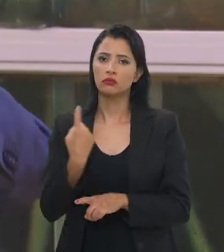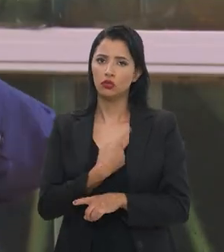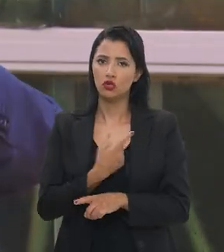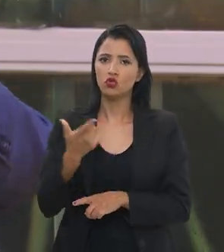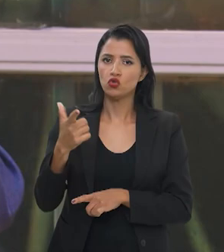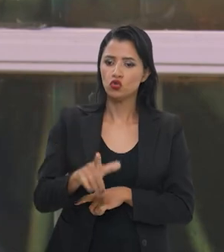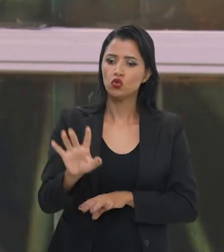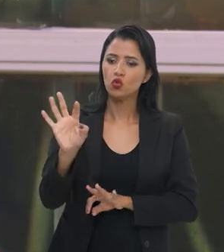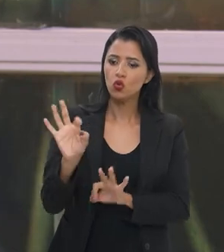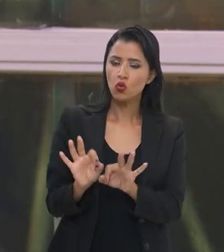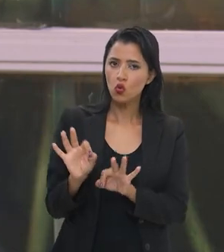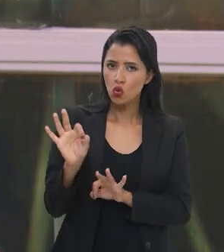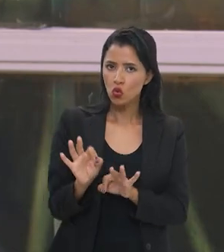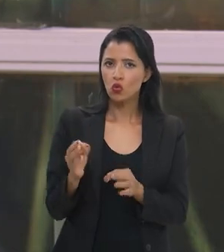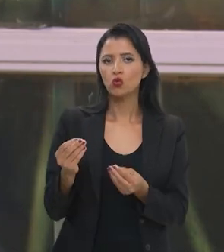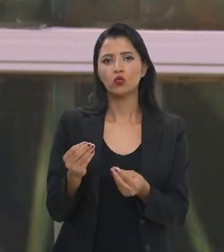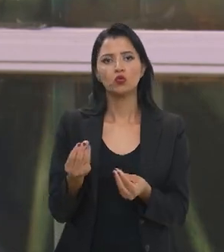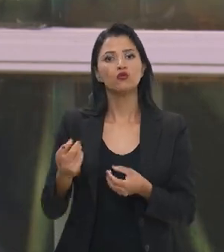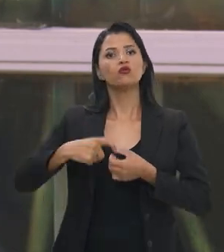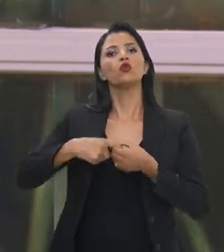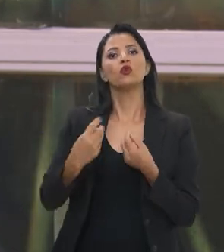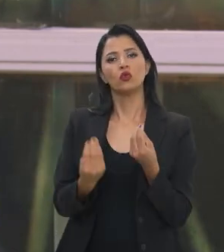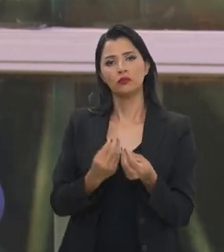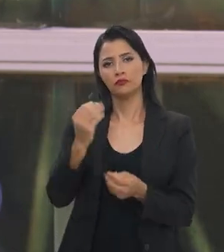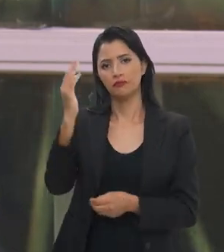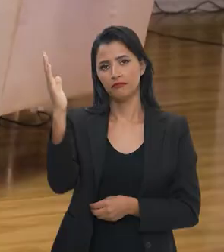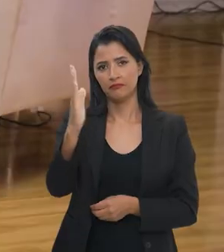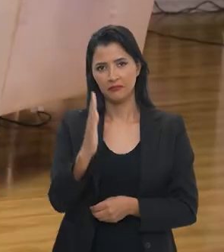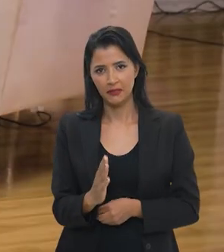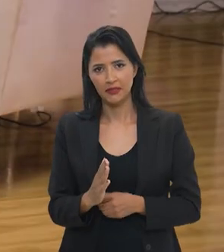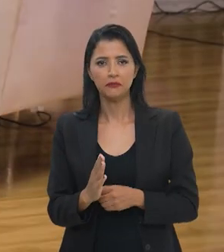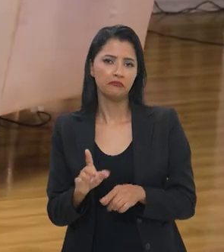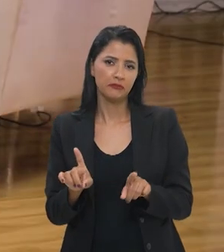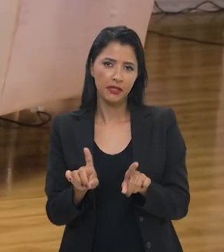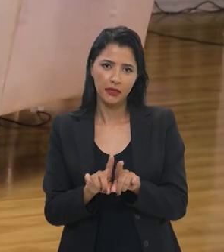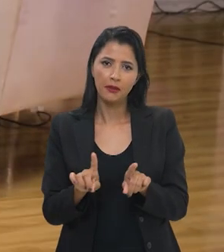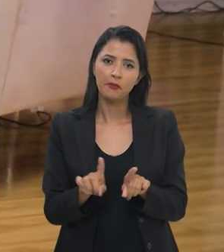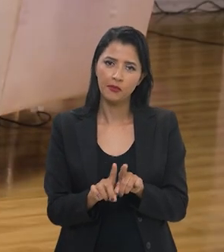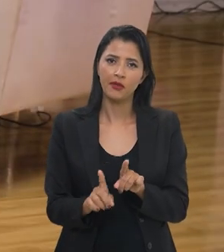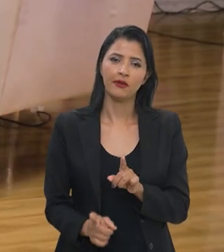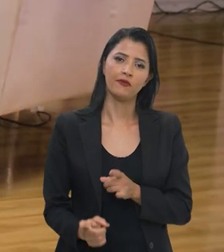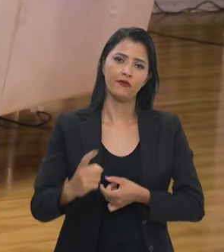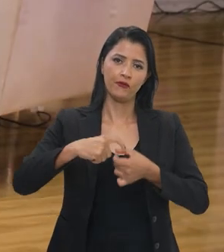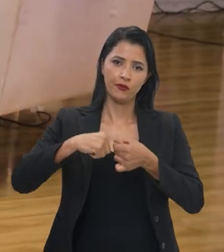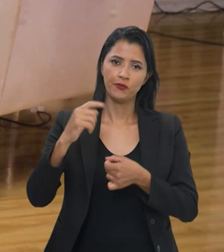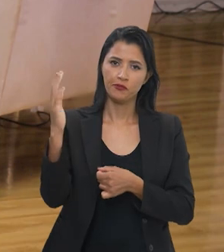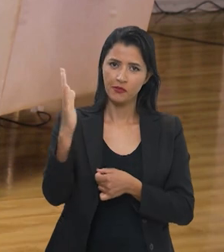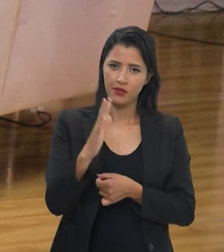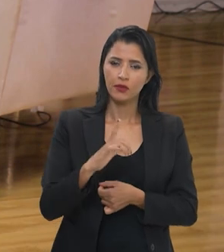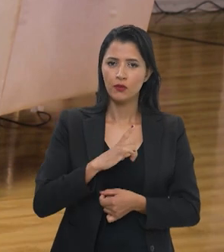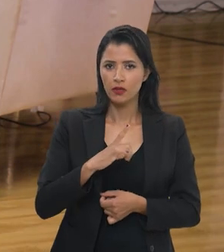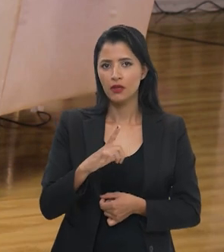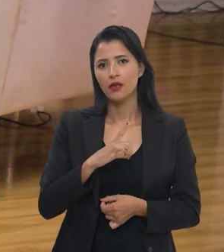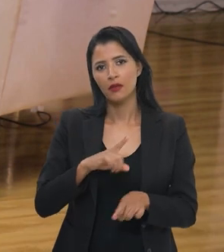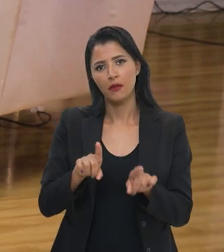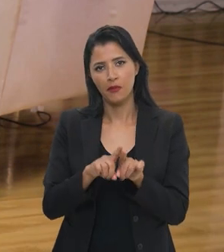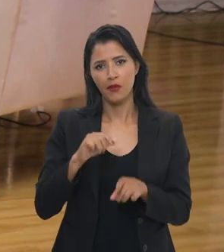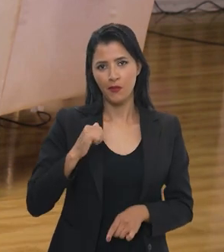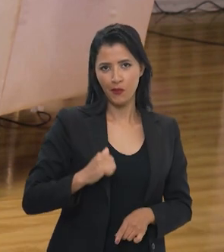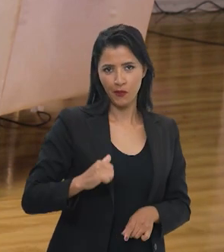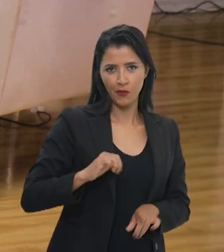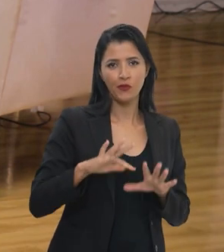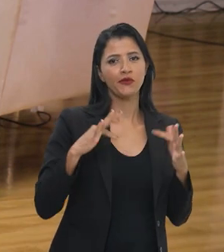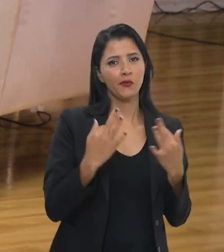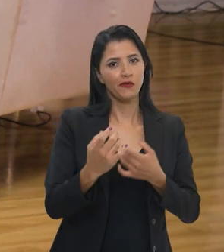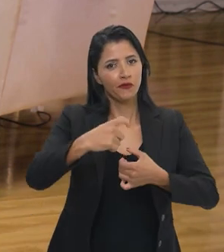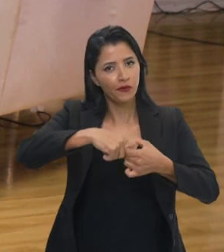gente reorganizar trazendo de volta o Brasil e junto com a volta do Brasil a volta